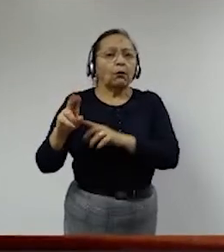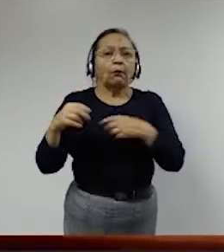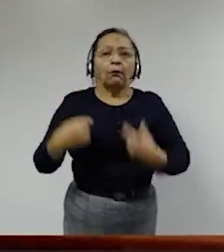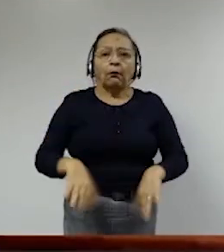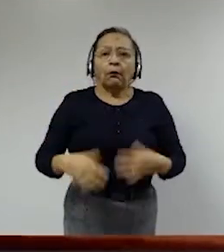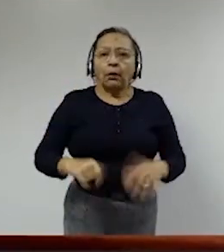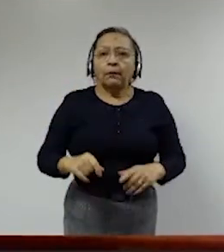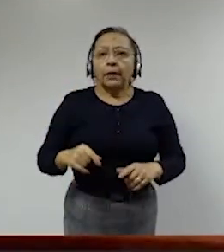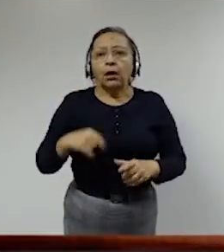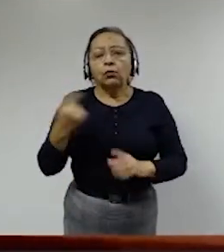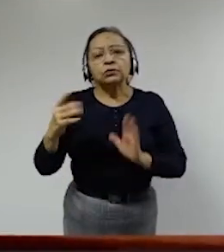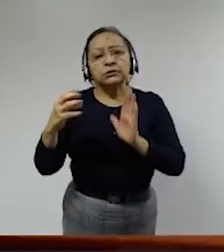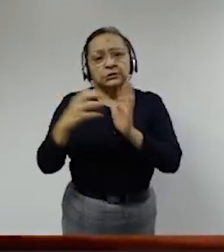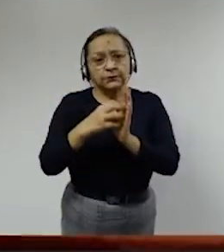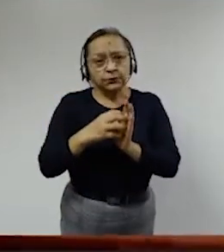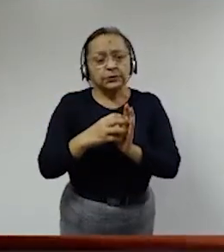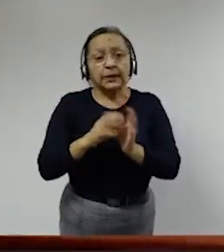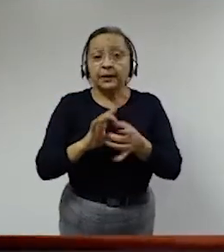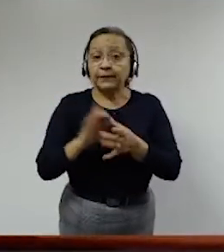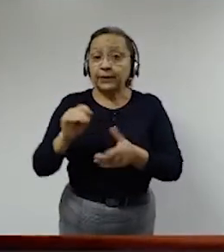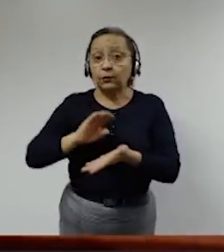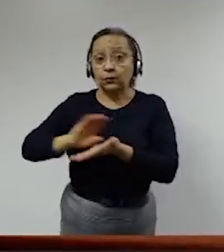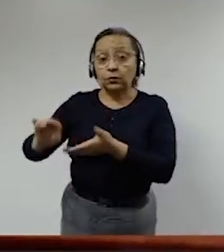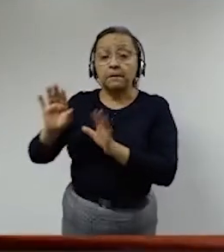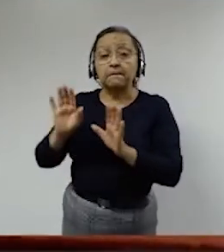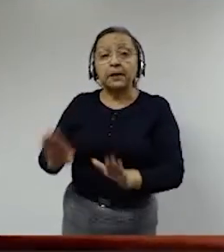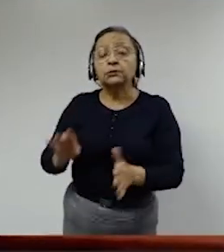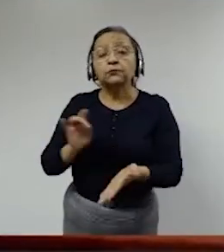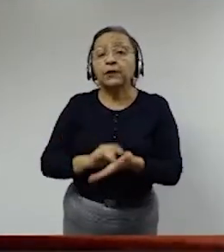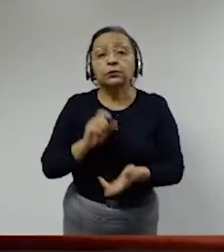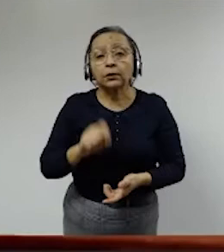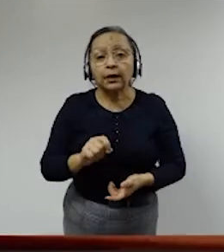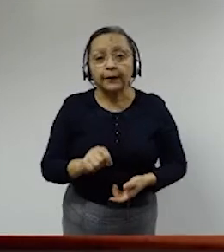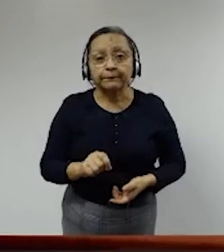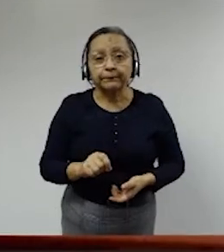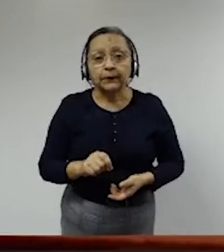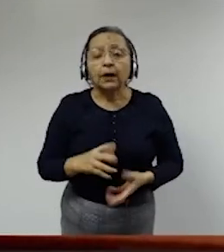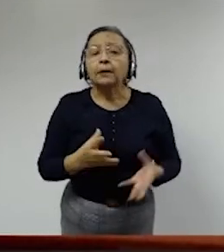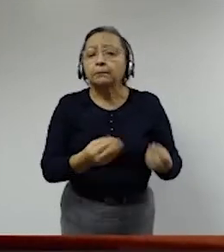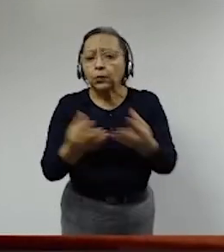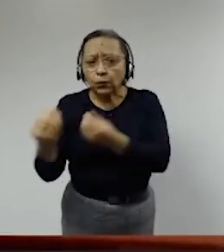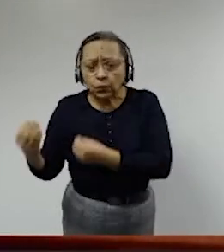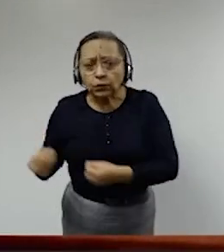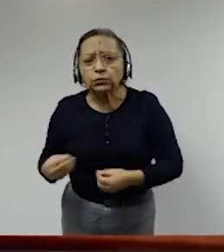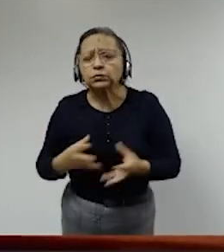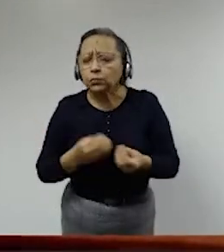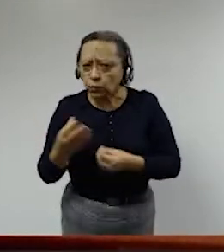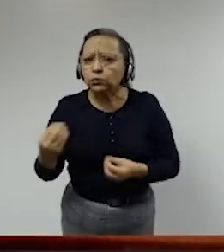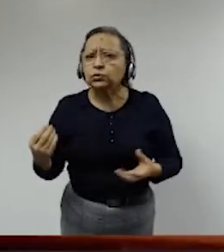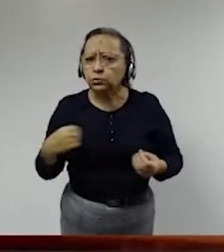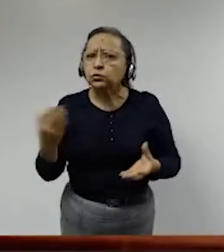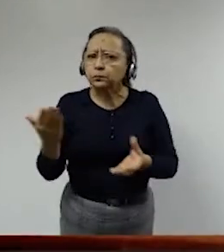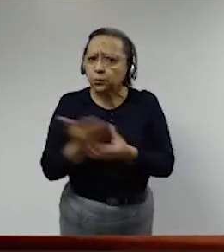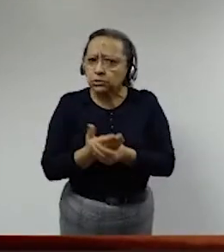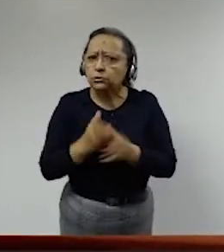por parte dos servidores em fazer a liberação dos recursos, mas o fato é o seguinte, o fato é que há inúmeros casos concretos que não podem